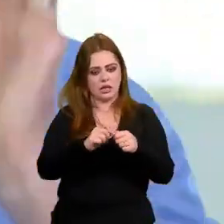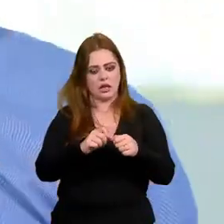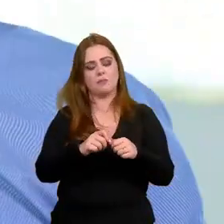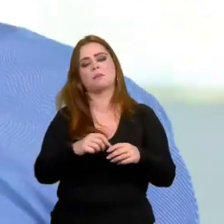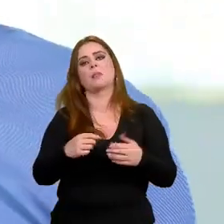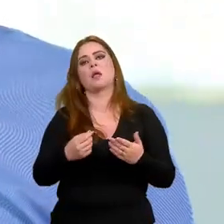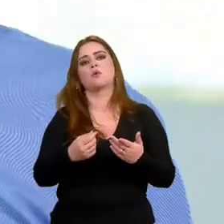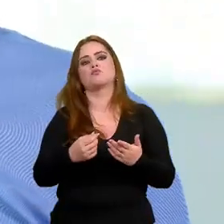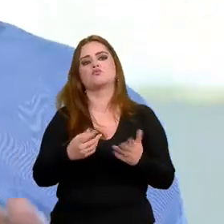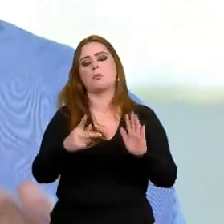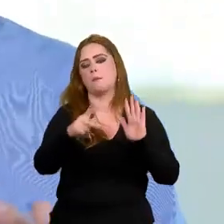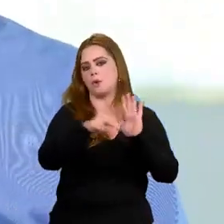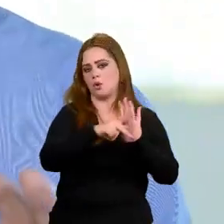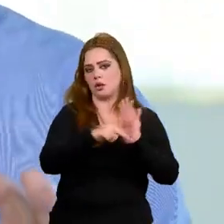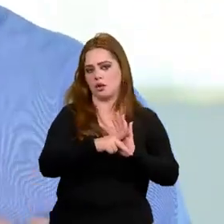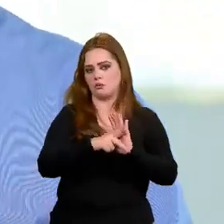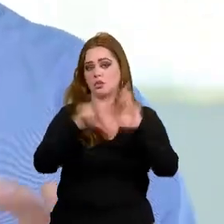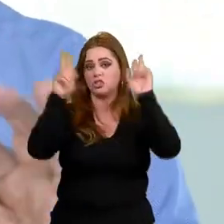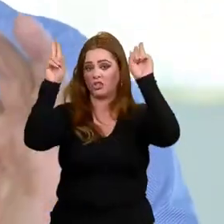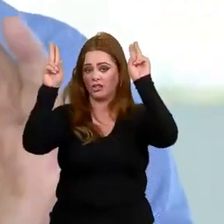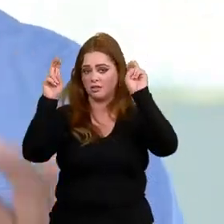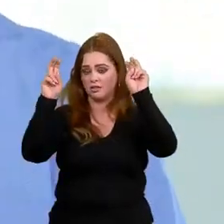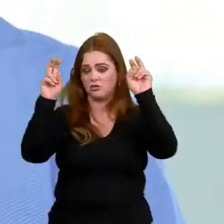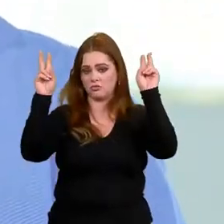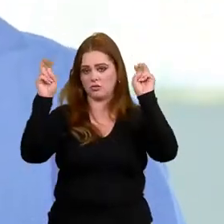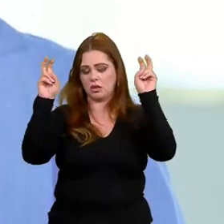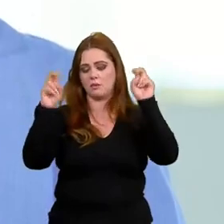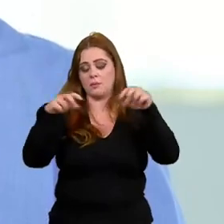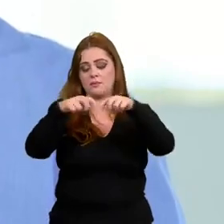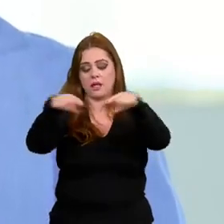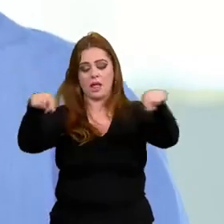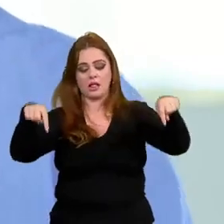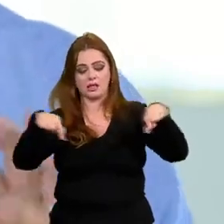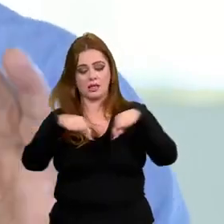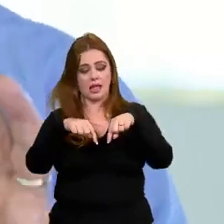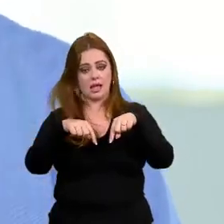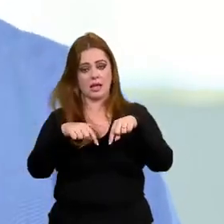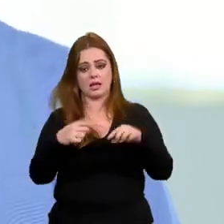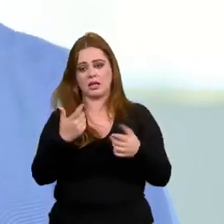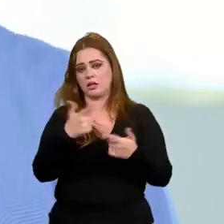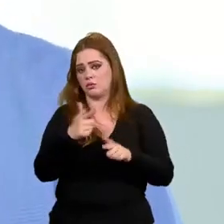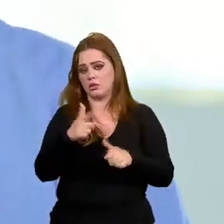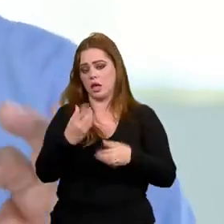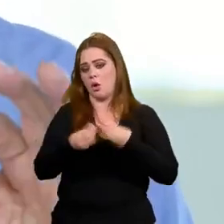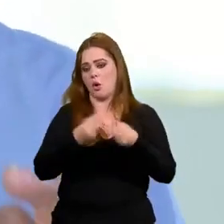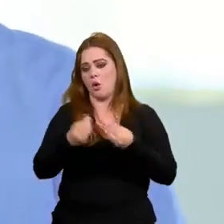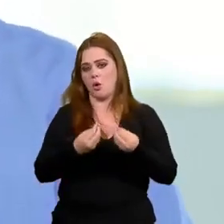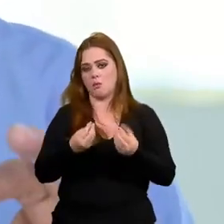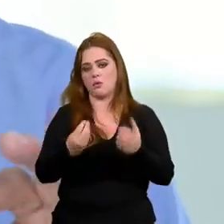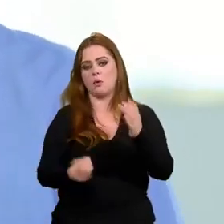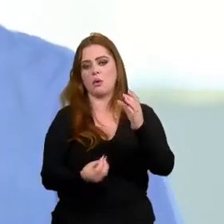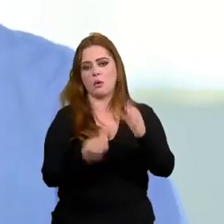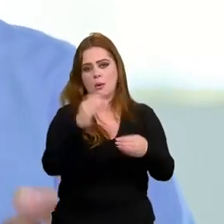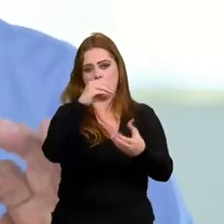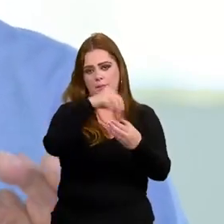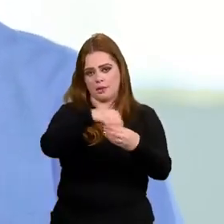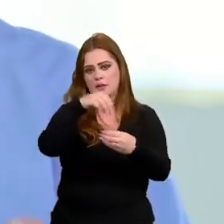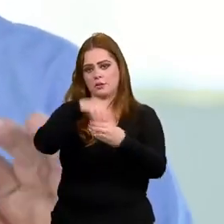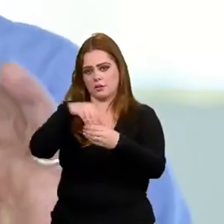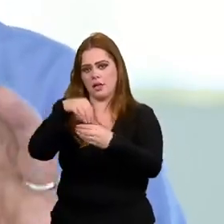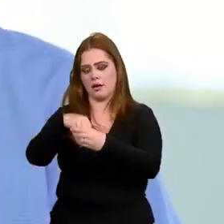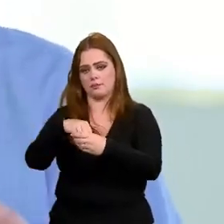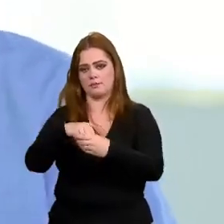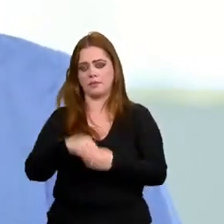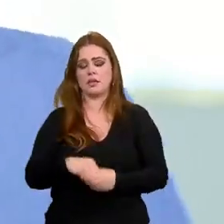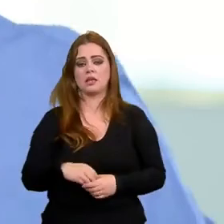terras devolutas, que a gente pode fazer assentamento agrário para quem quiser trabalhar no campo sem precisar